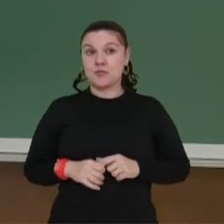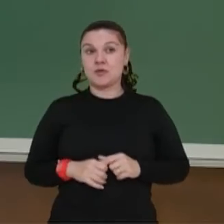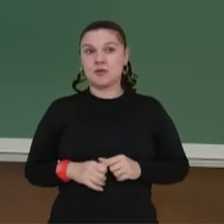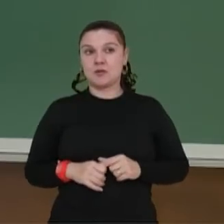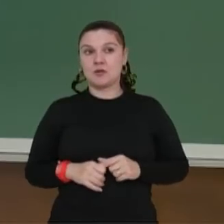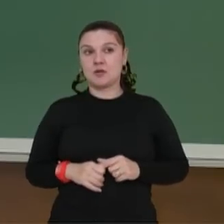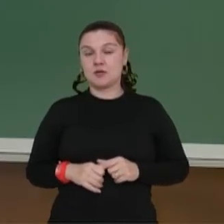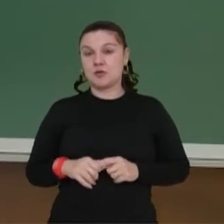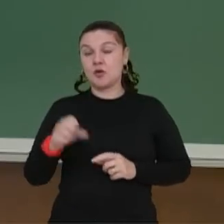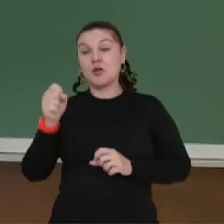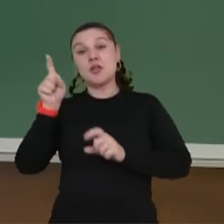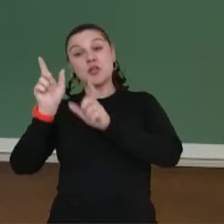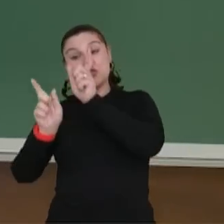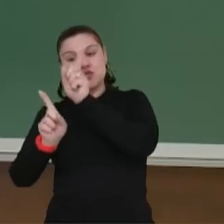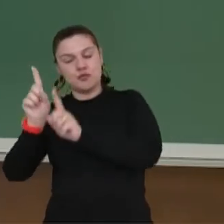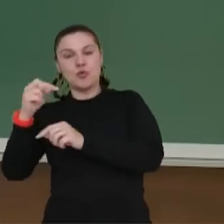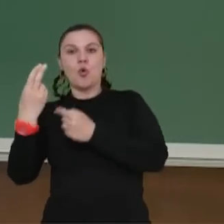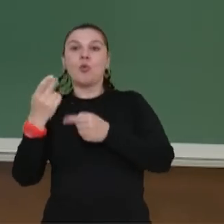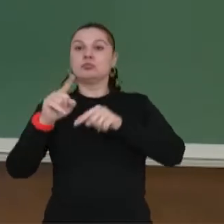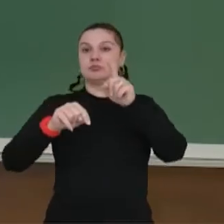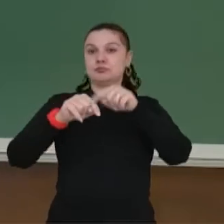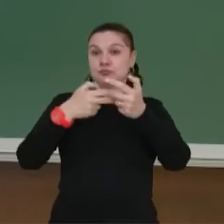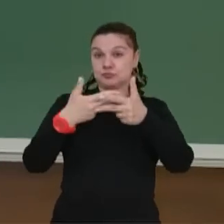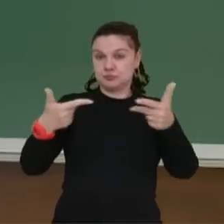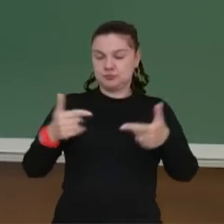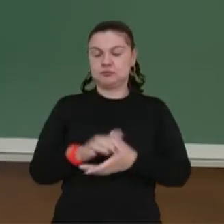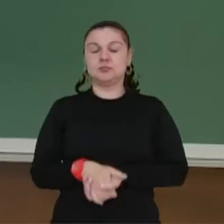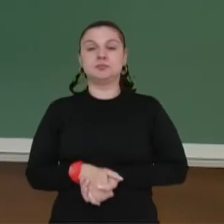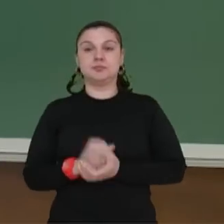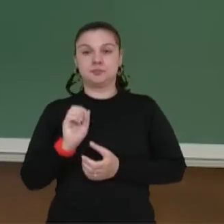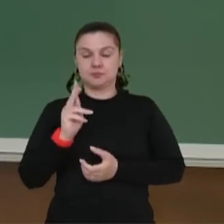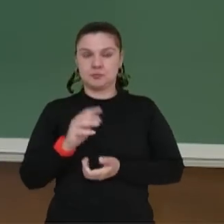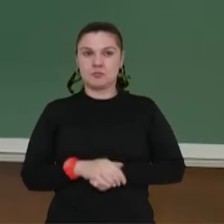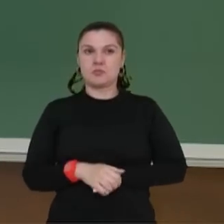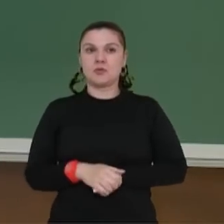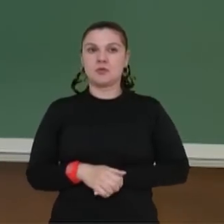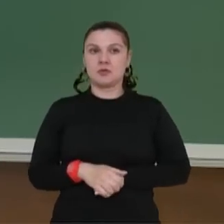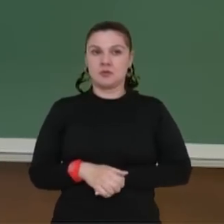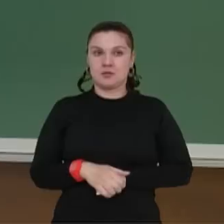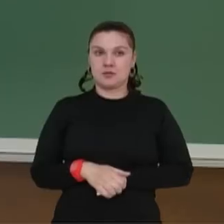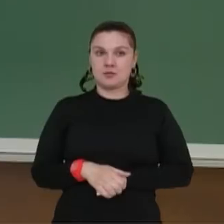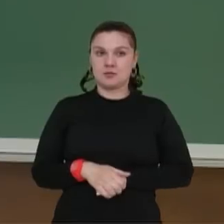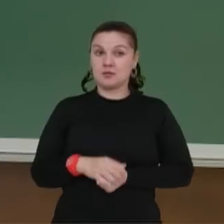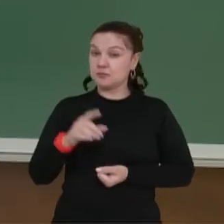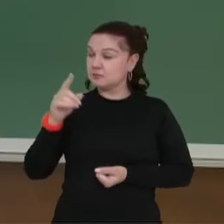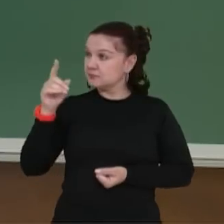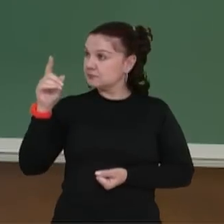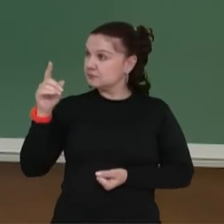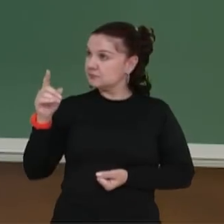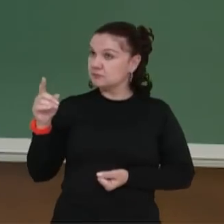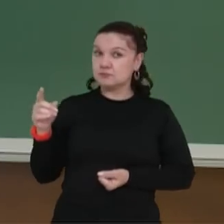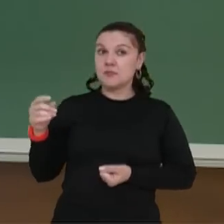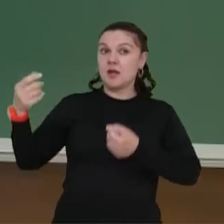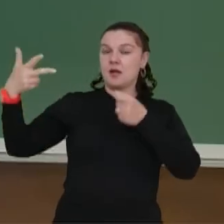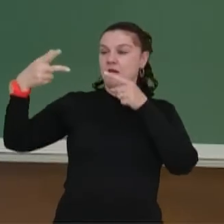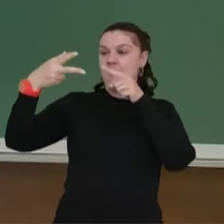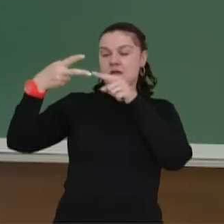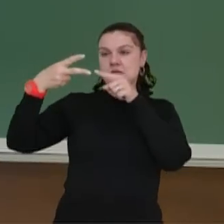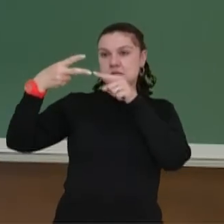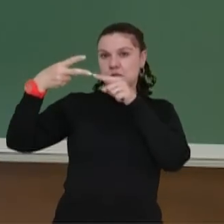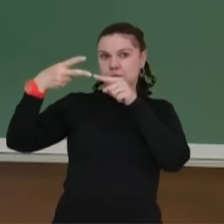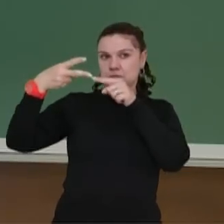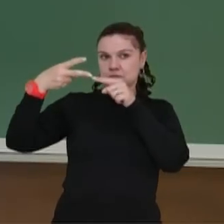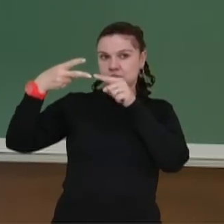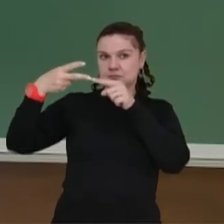Indivíduos ou elementos. Eu posso estar falando de pessoas ou de coisas, tá bom? Então, o correto seria a segunda